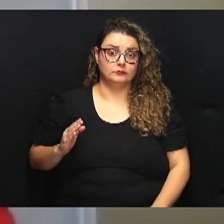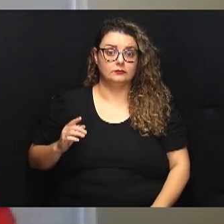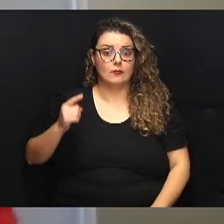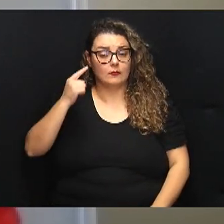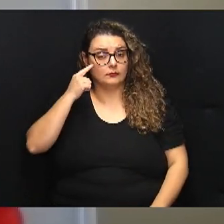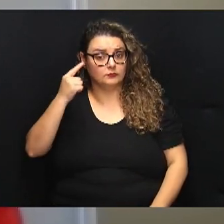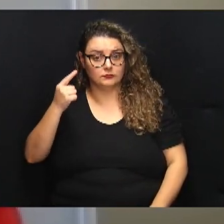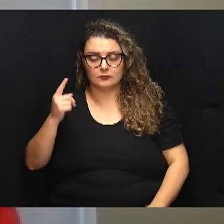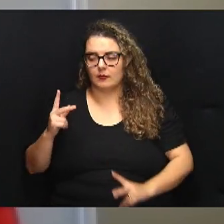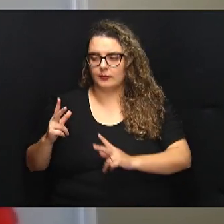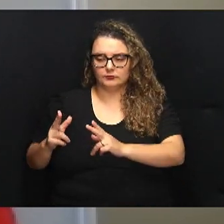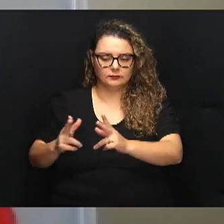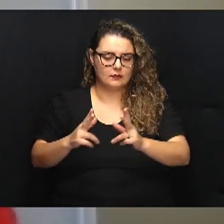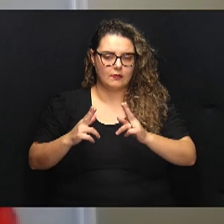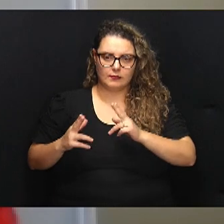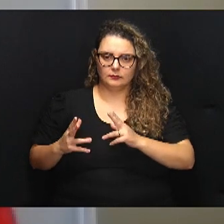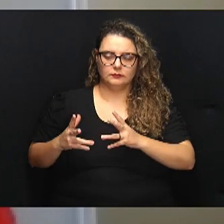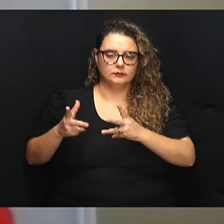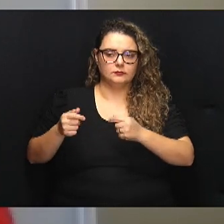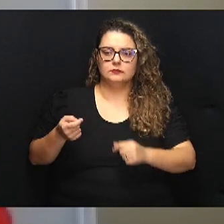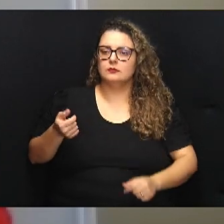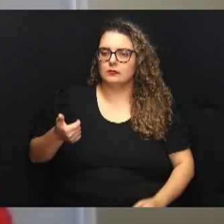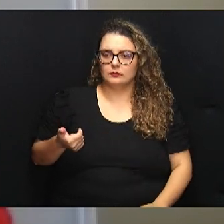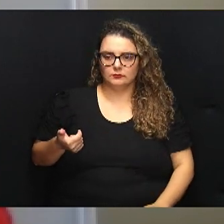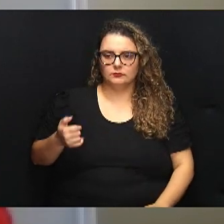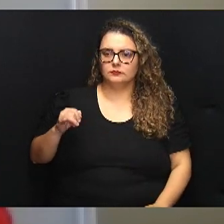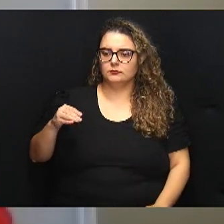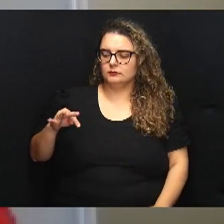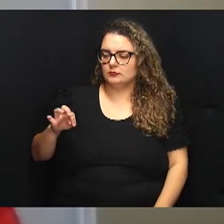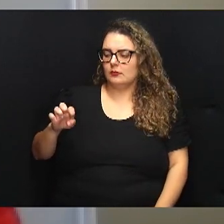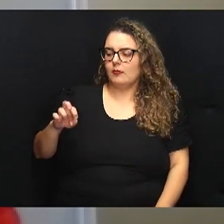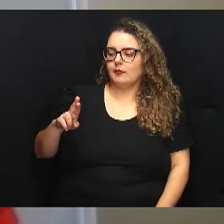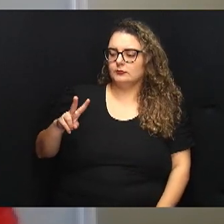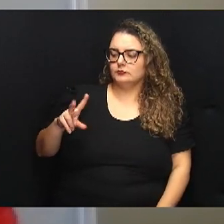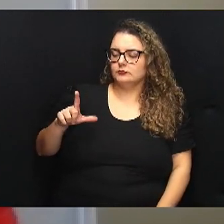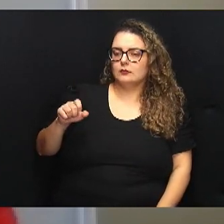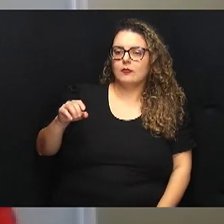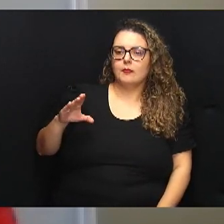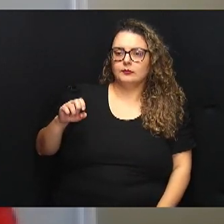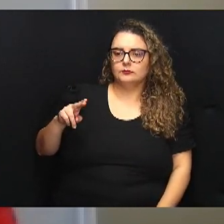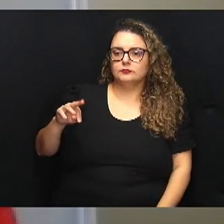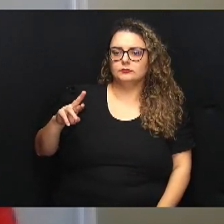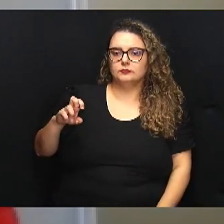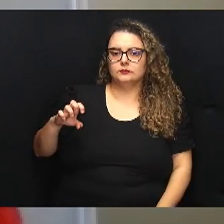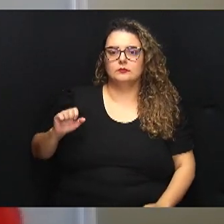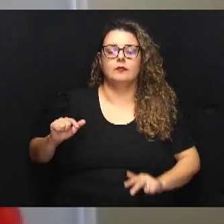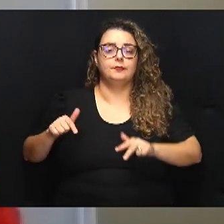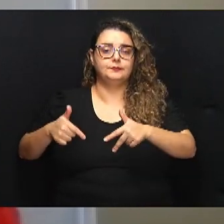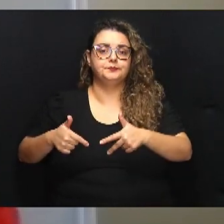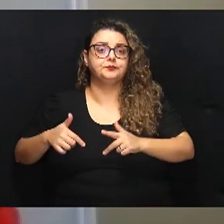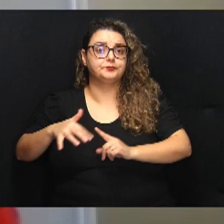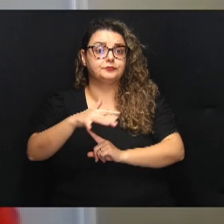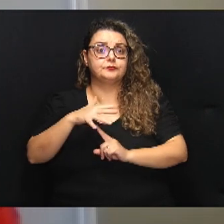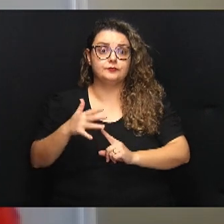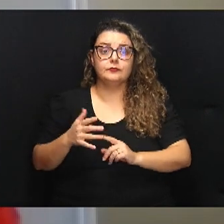consenso entre todos, praticamente todos os interlocutores, ambientalistas, empreendedores,